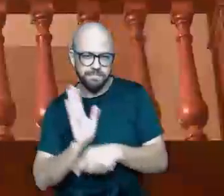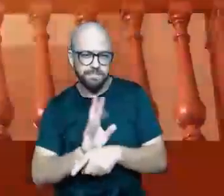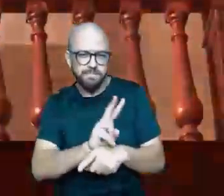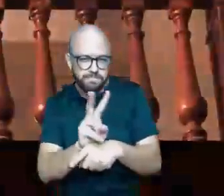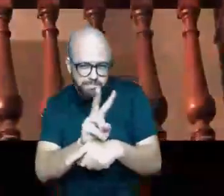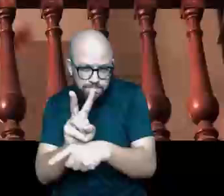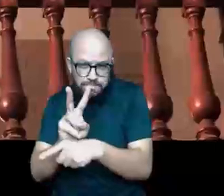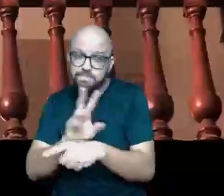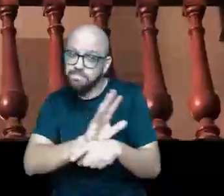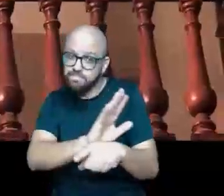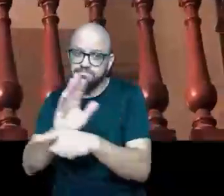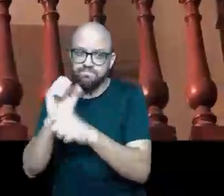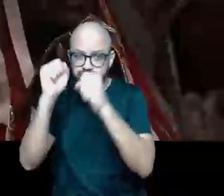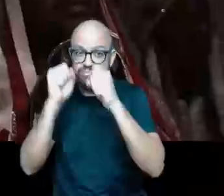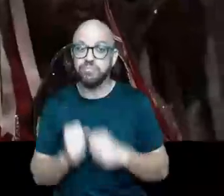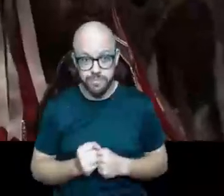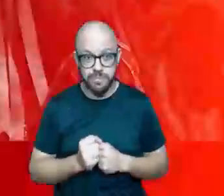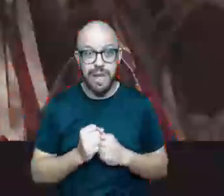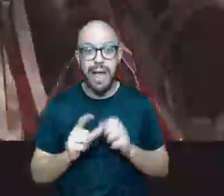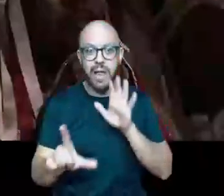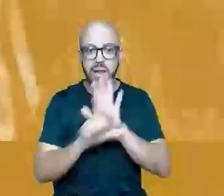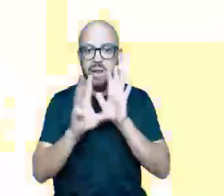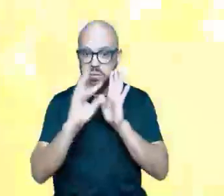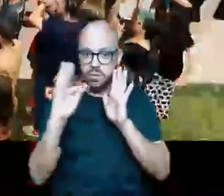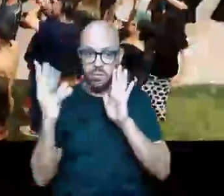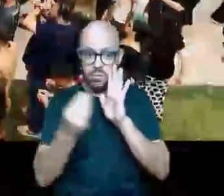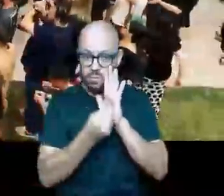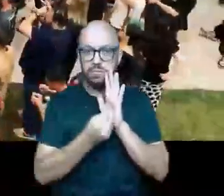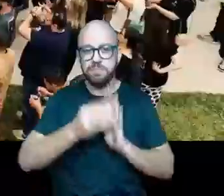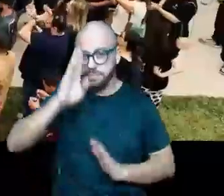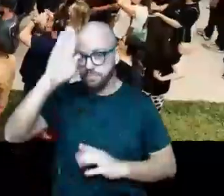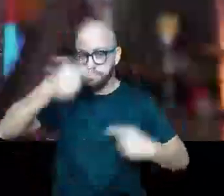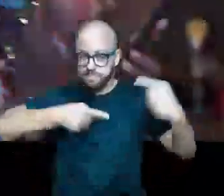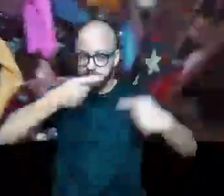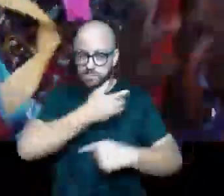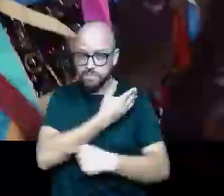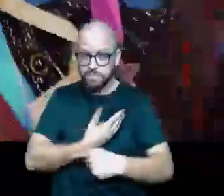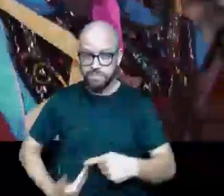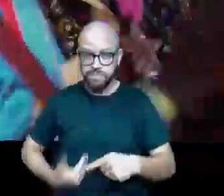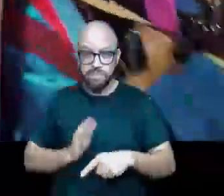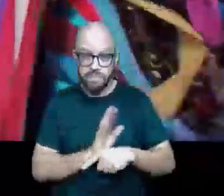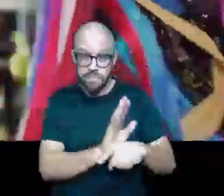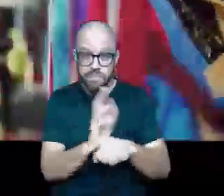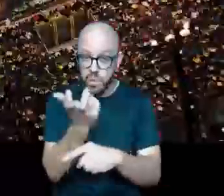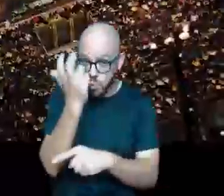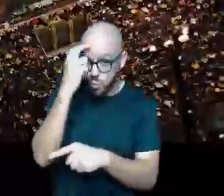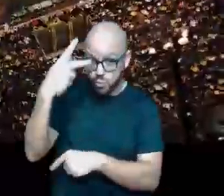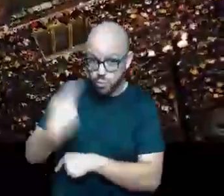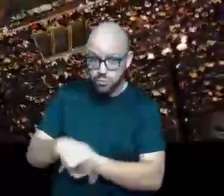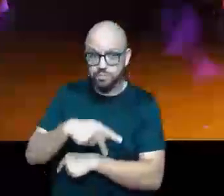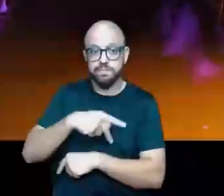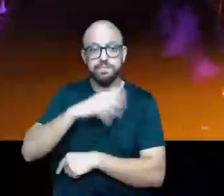democracia, deve ser defendida e fortalecida. Essa é a função da Lei Rouanet, a principal política pública